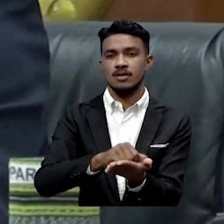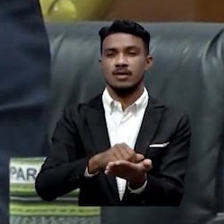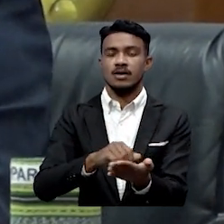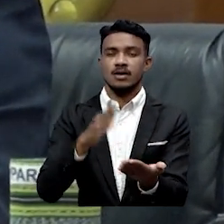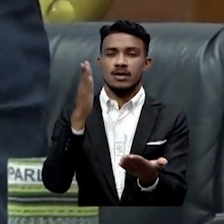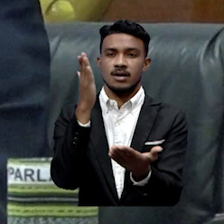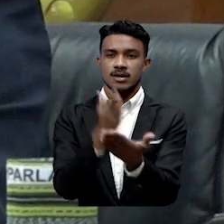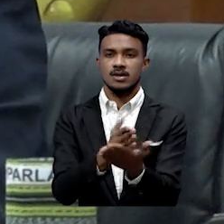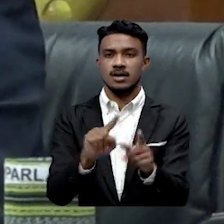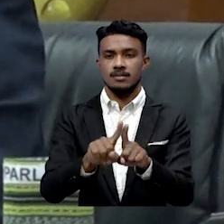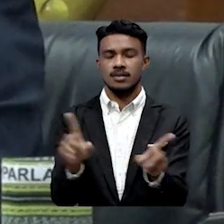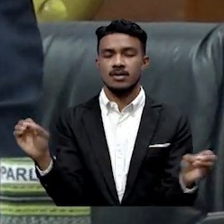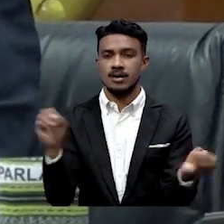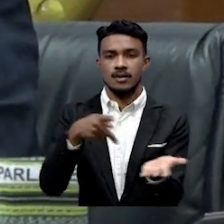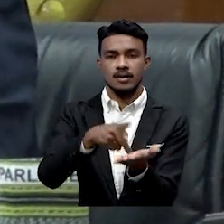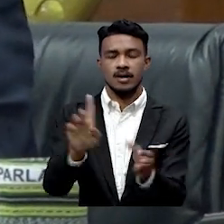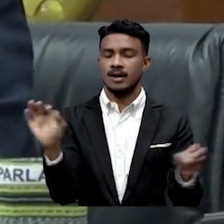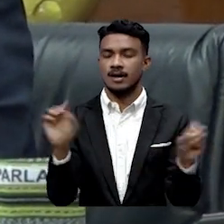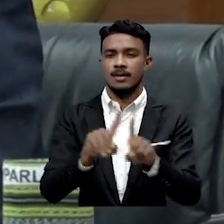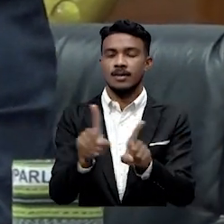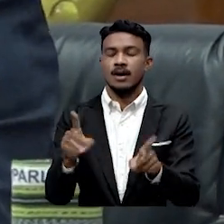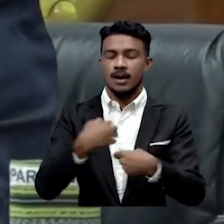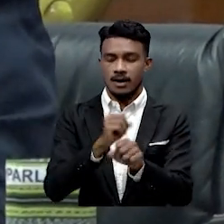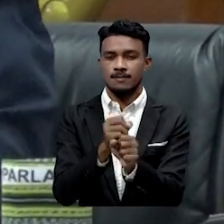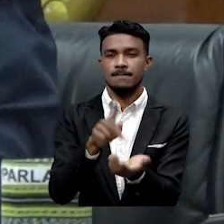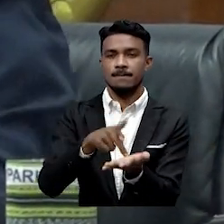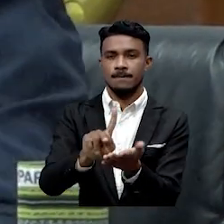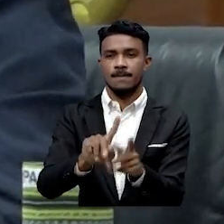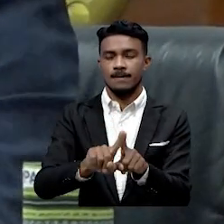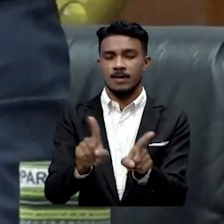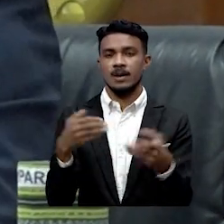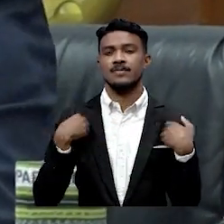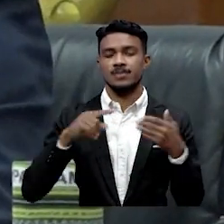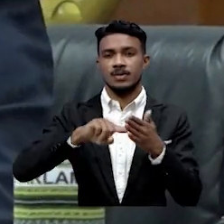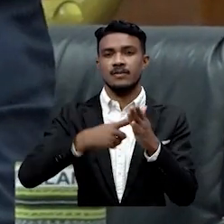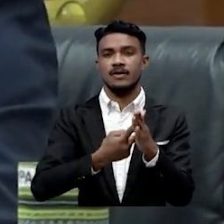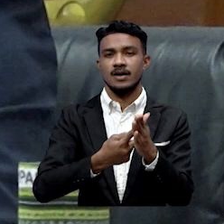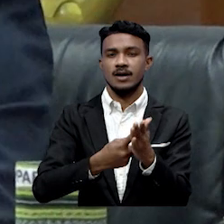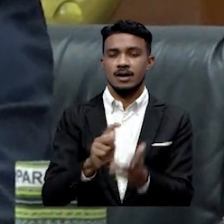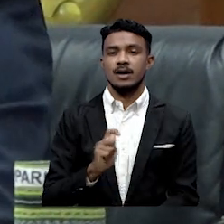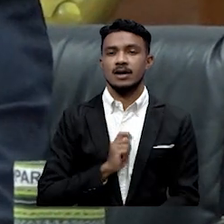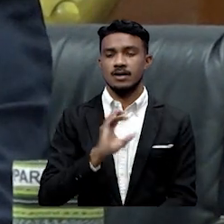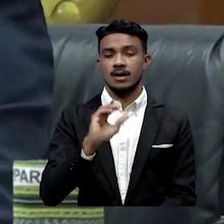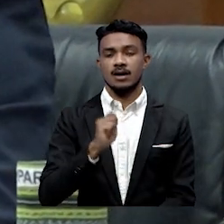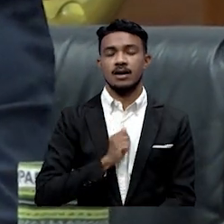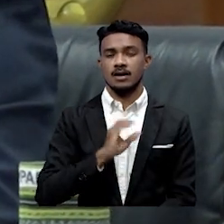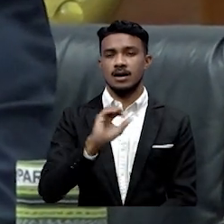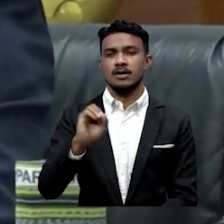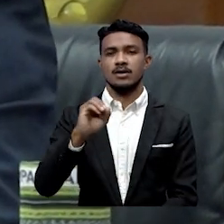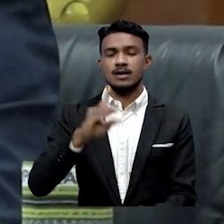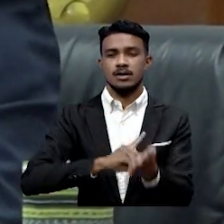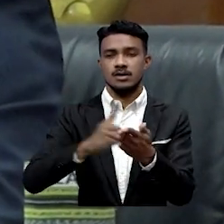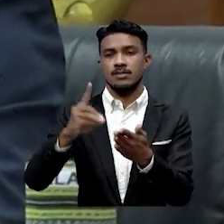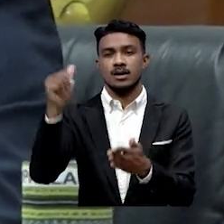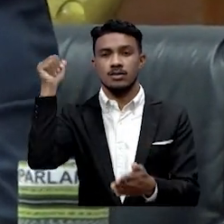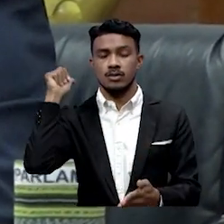dat hal halo pagamento la se halo pagamento tama fei mak lansa da daun ia ainaru ia semana kutuk ba kona ba pagamento ba idoso